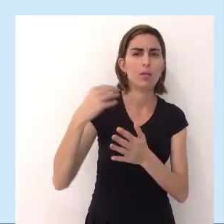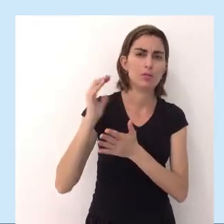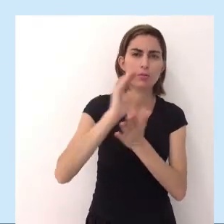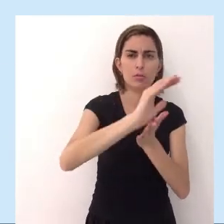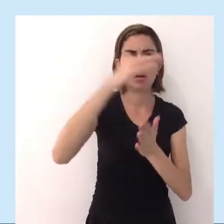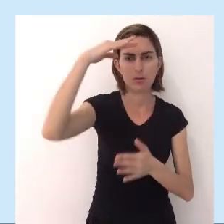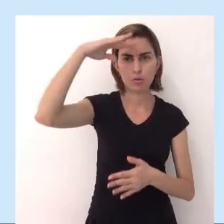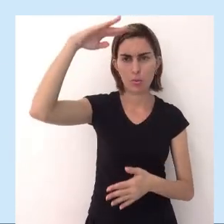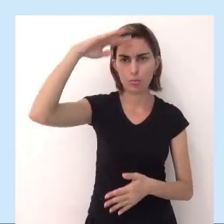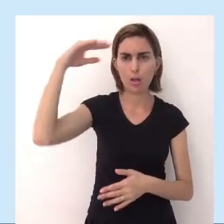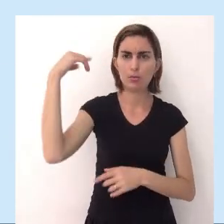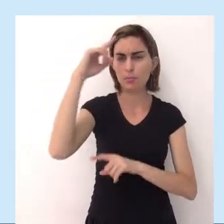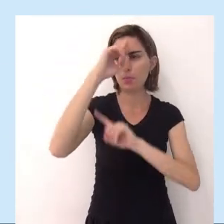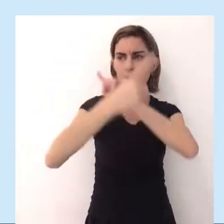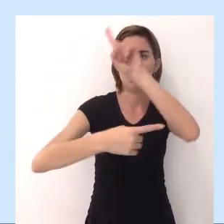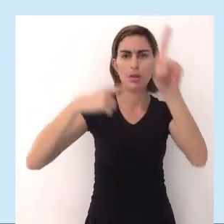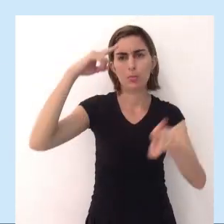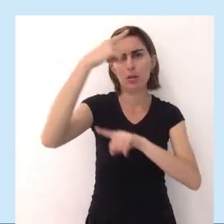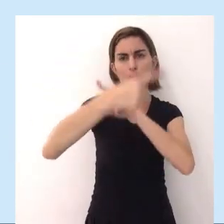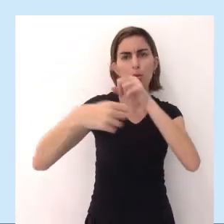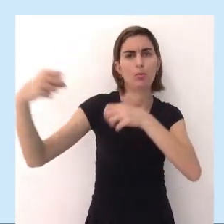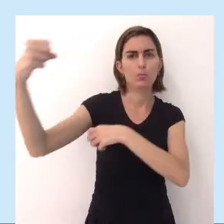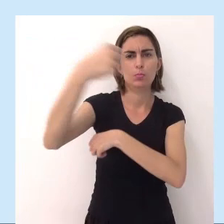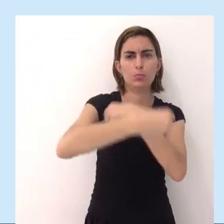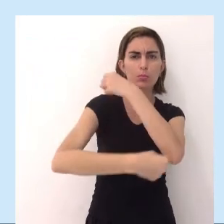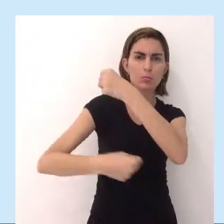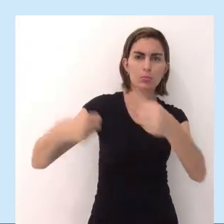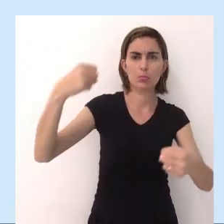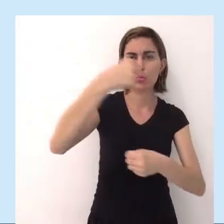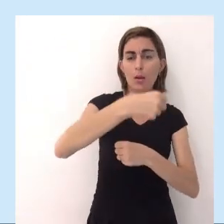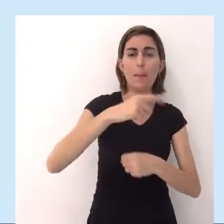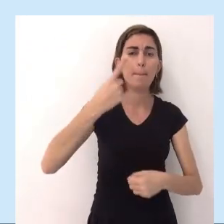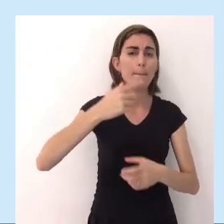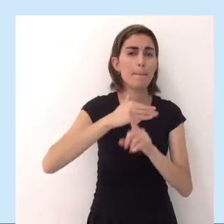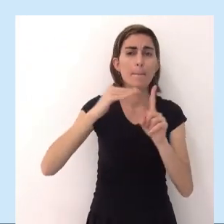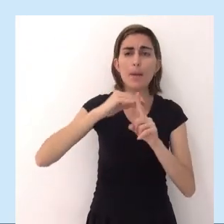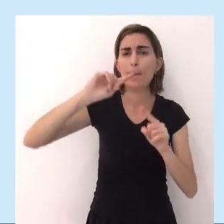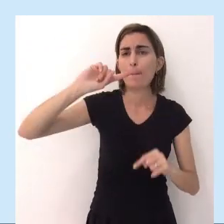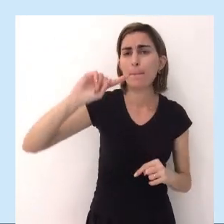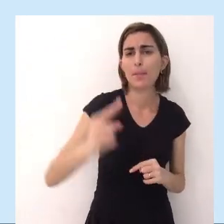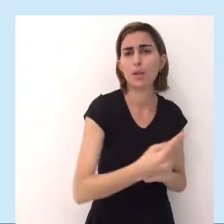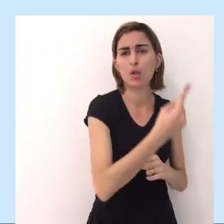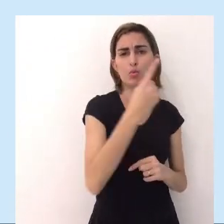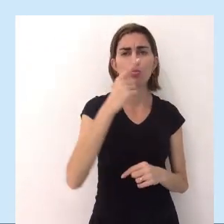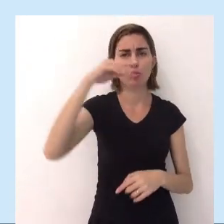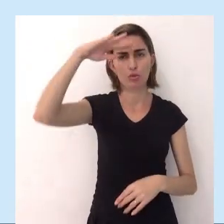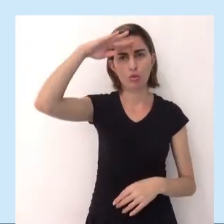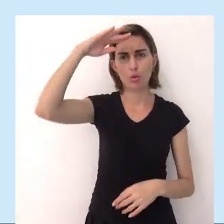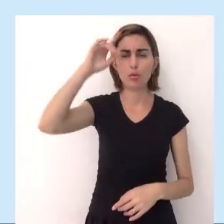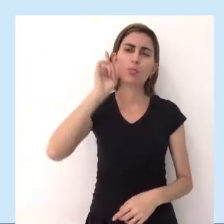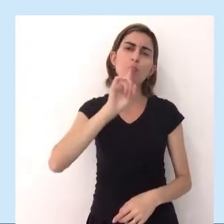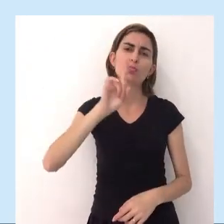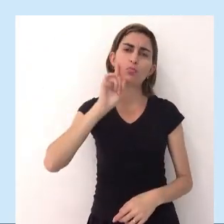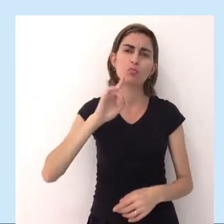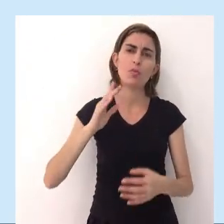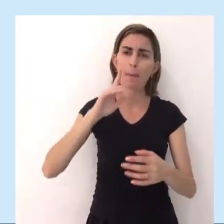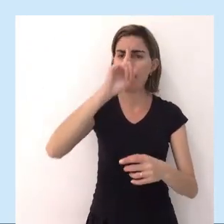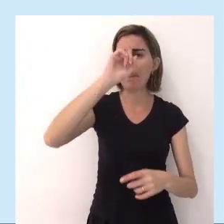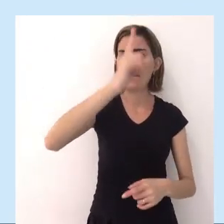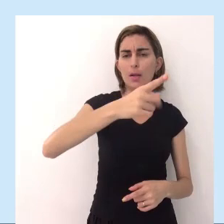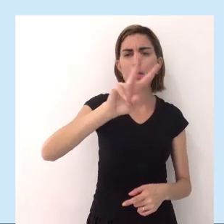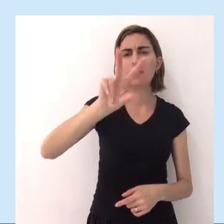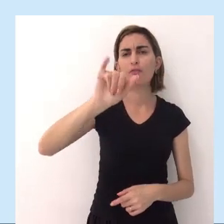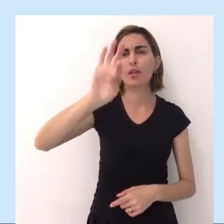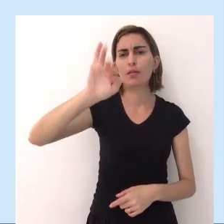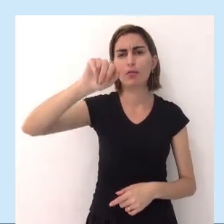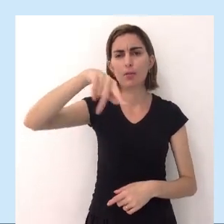enviar soldados. Tá? E estima-se, né, que 500 mil de soldados americanos foram enviados para o Vietnã